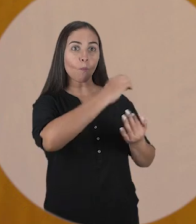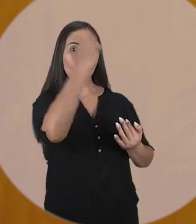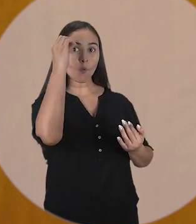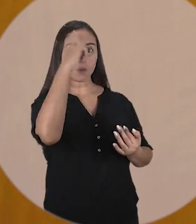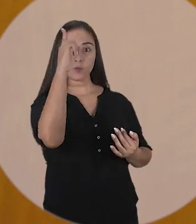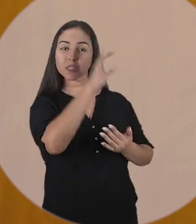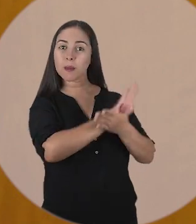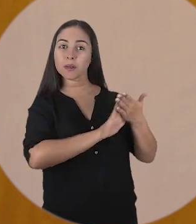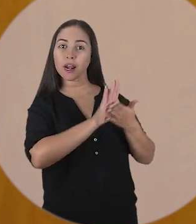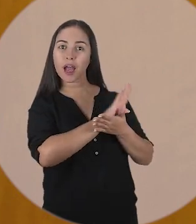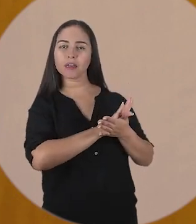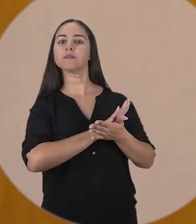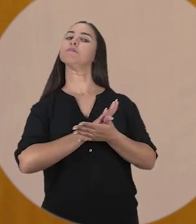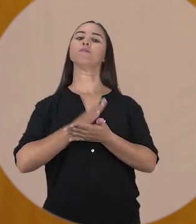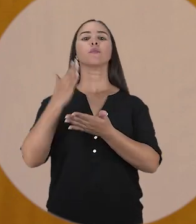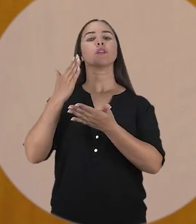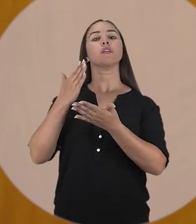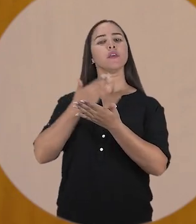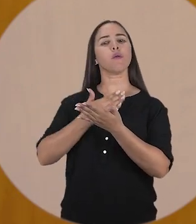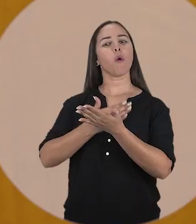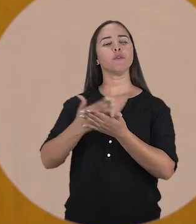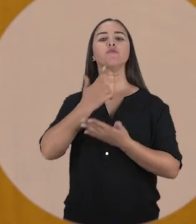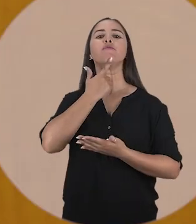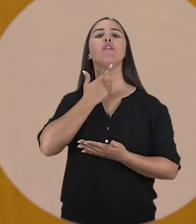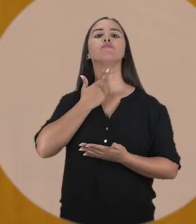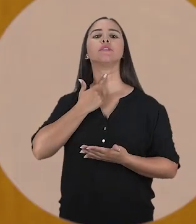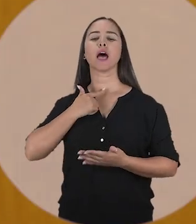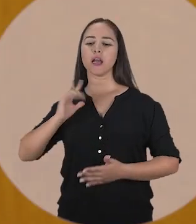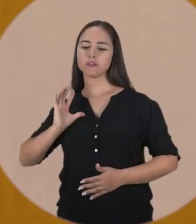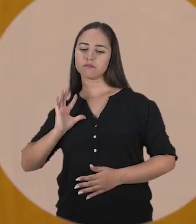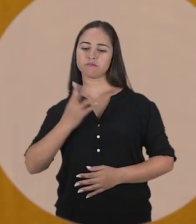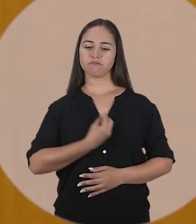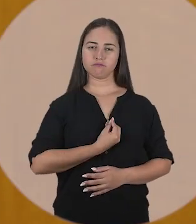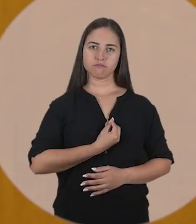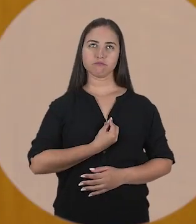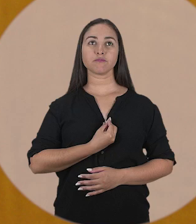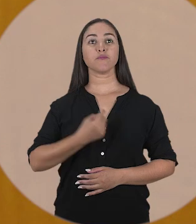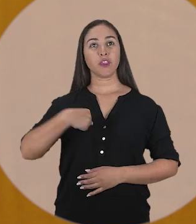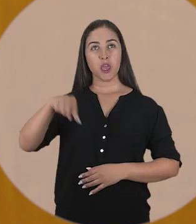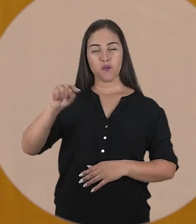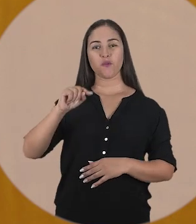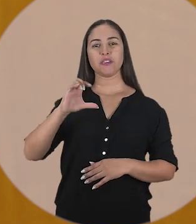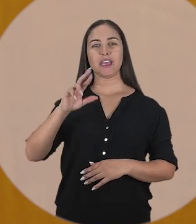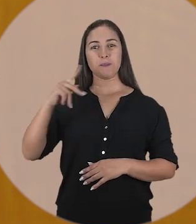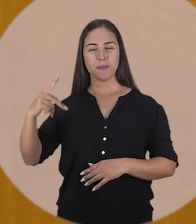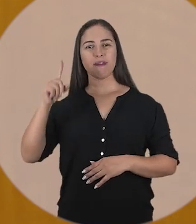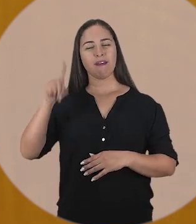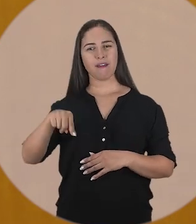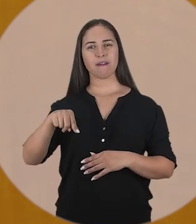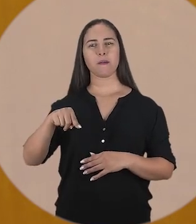Me fortaleceu a vontade de transicionar. Aí fui, quando eu fui no CRT, né, que